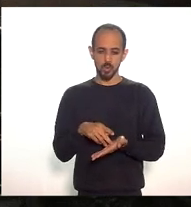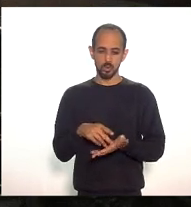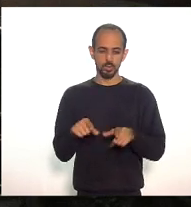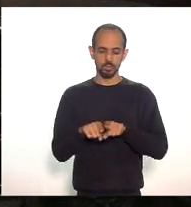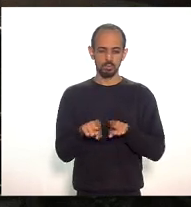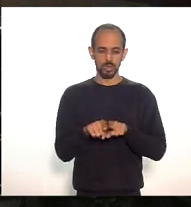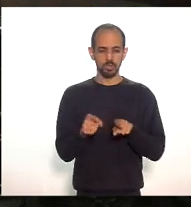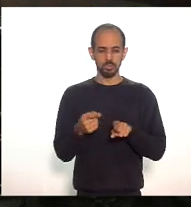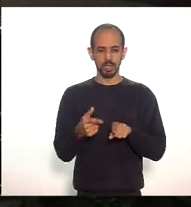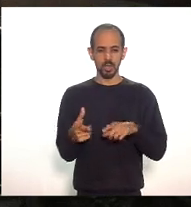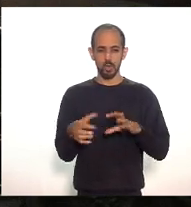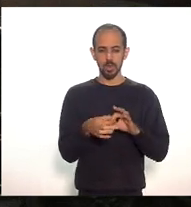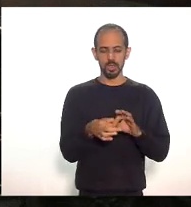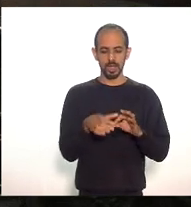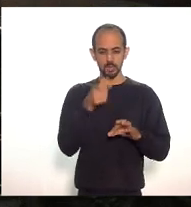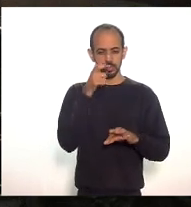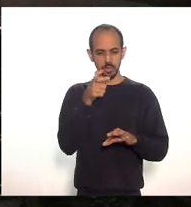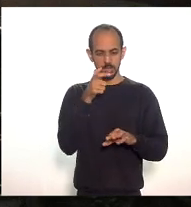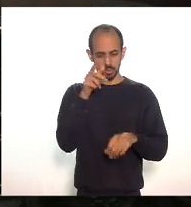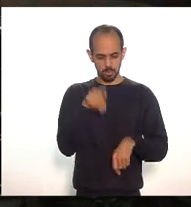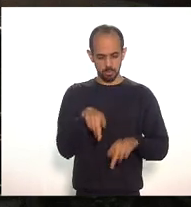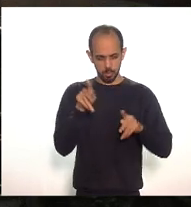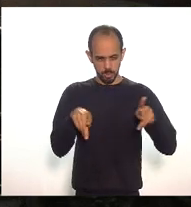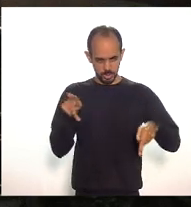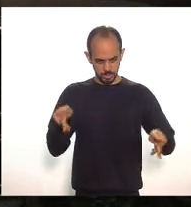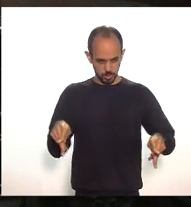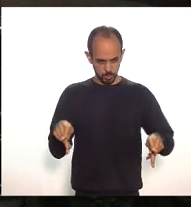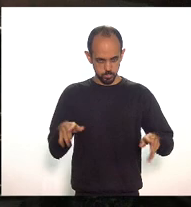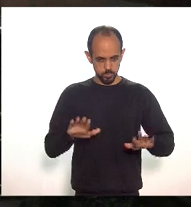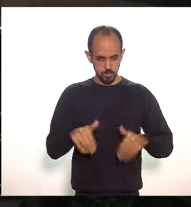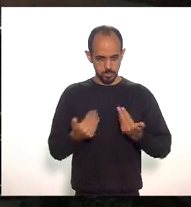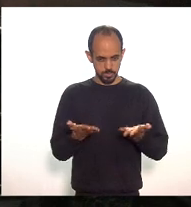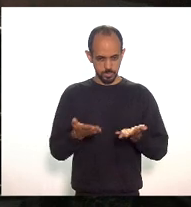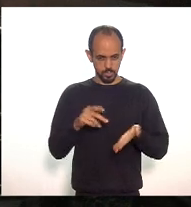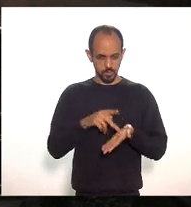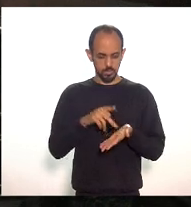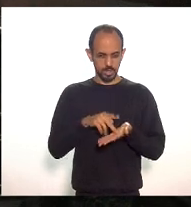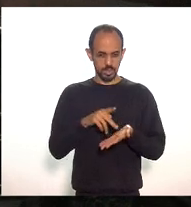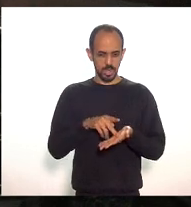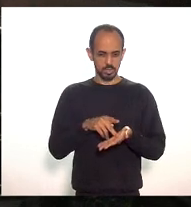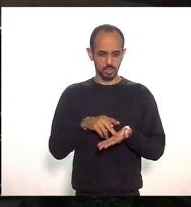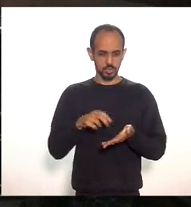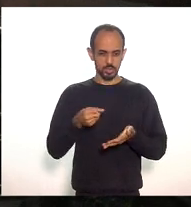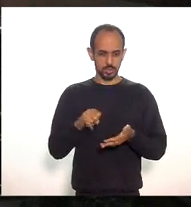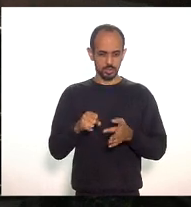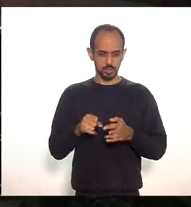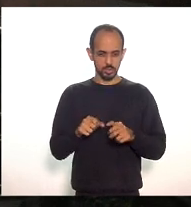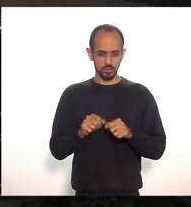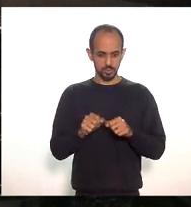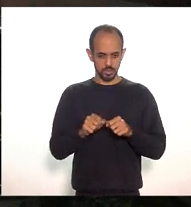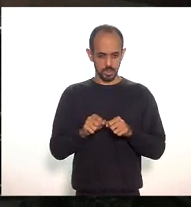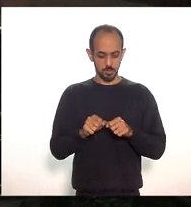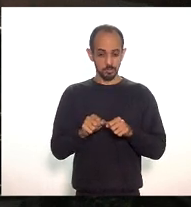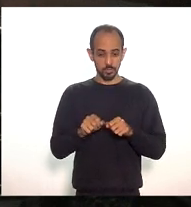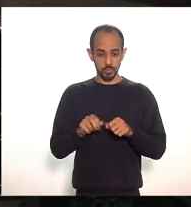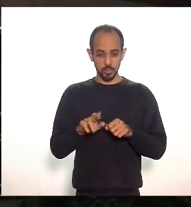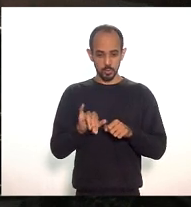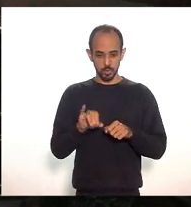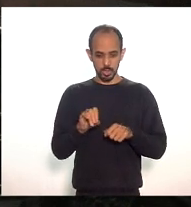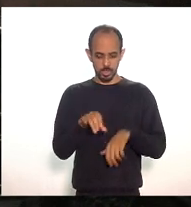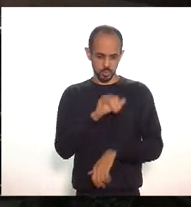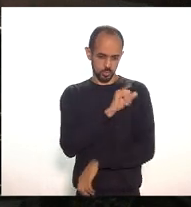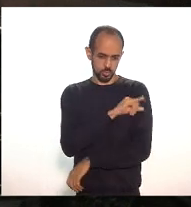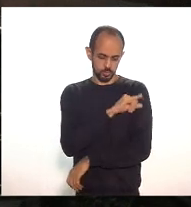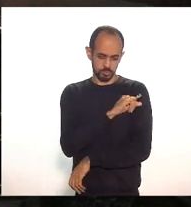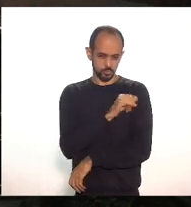dos interesses da população a verdade que com a a concessão da distribuição o rio que não hoje não tem qualquer